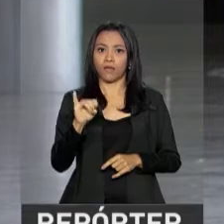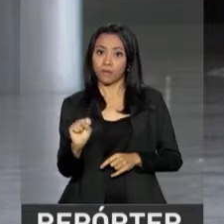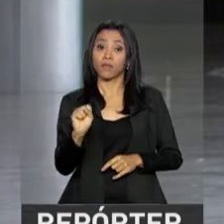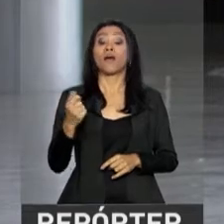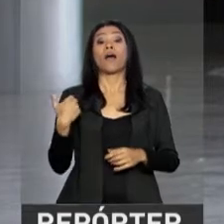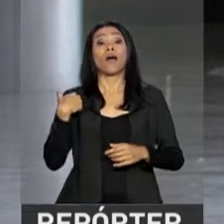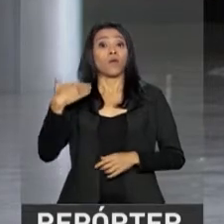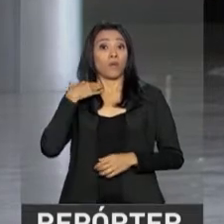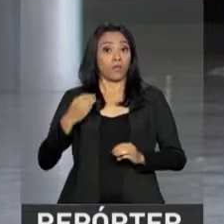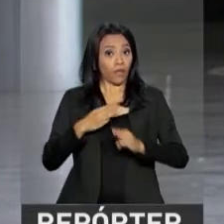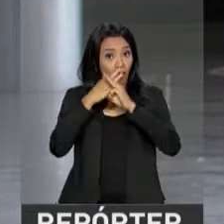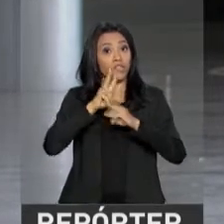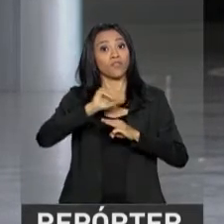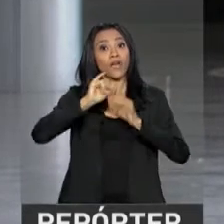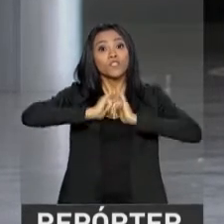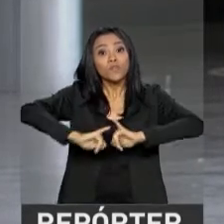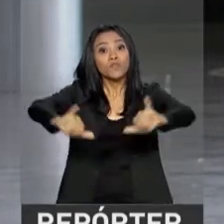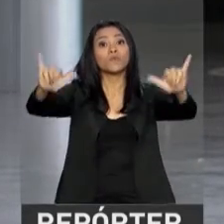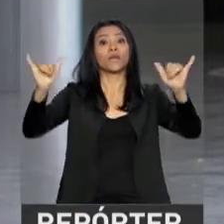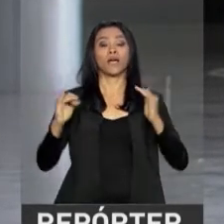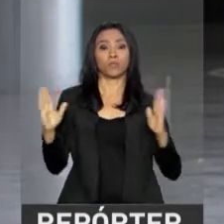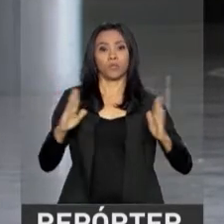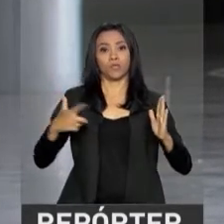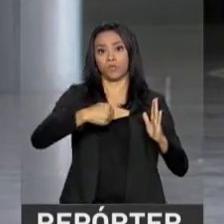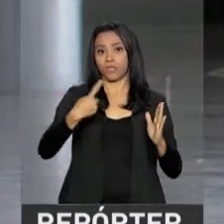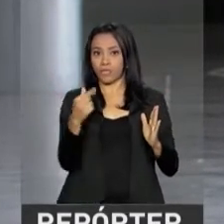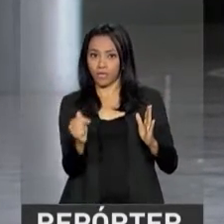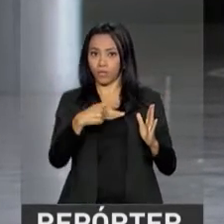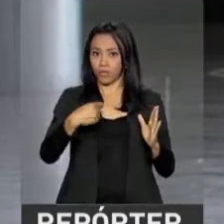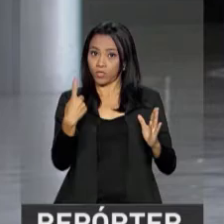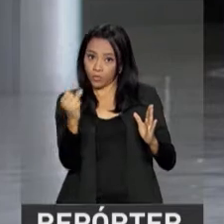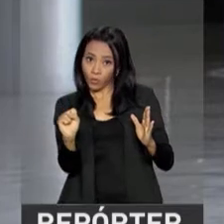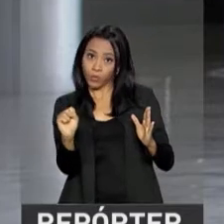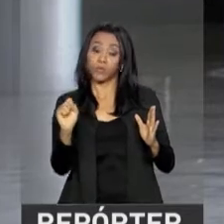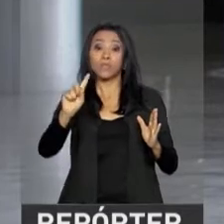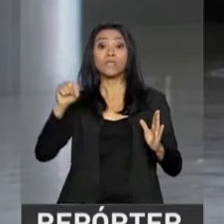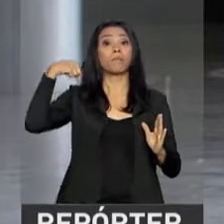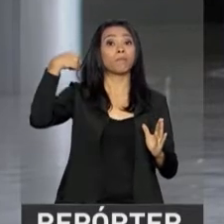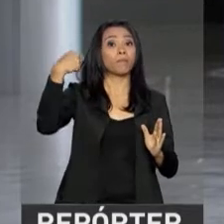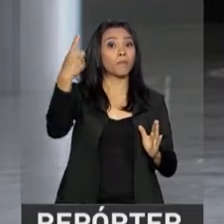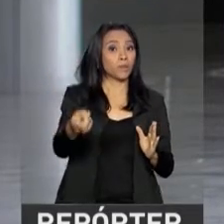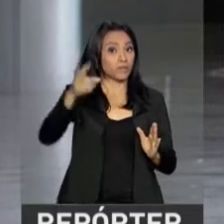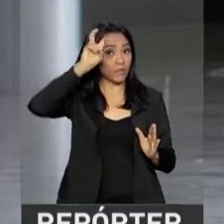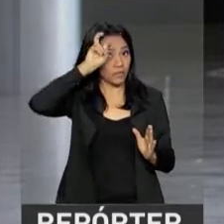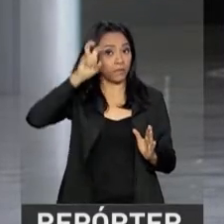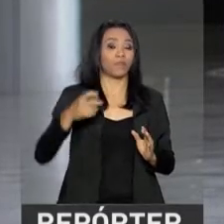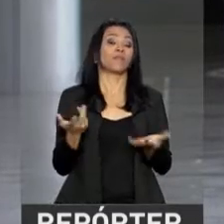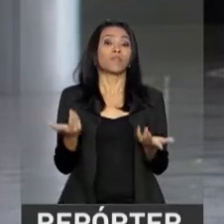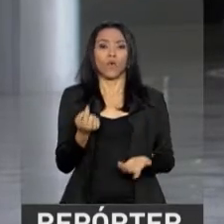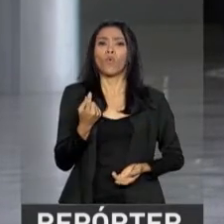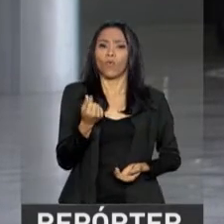lote do abono do pis/pasep 2017 e 2018 a partir da próxima quinta-feira o